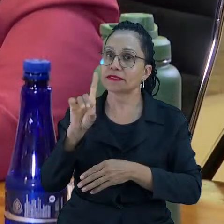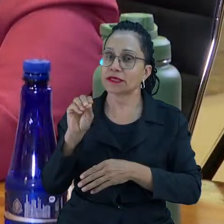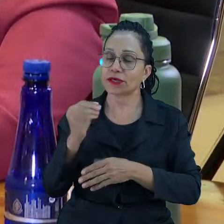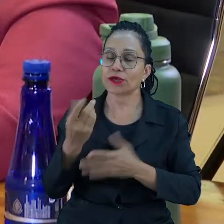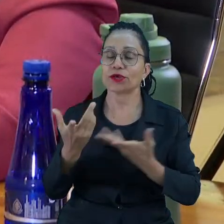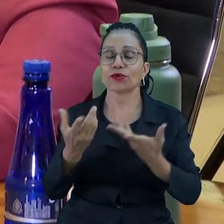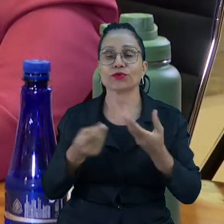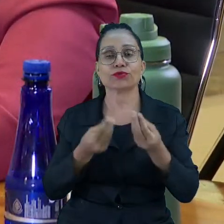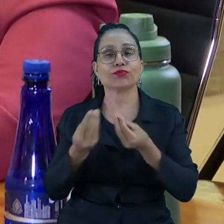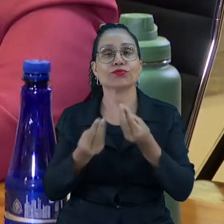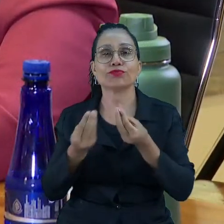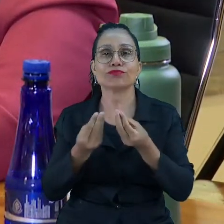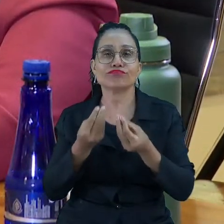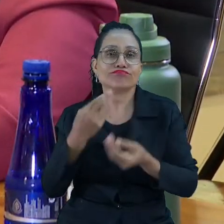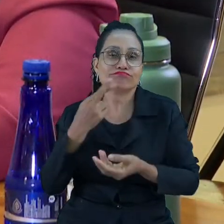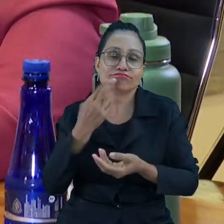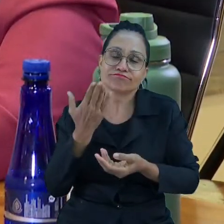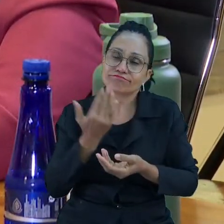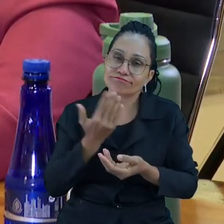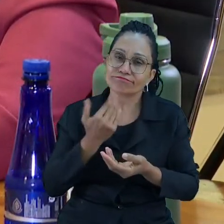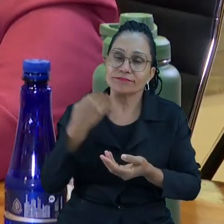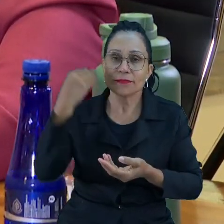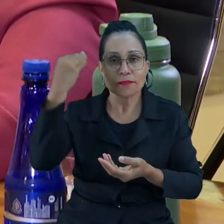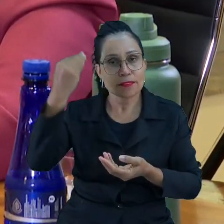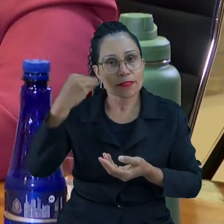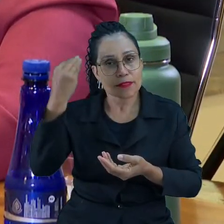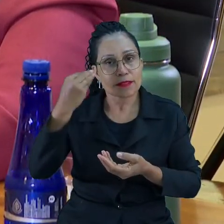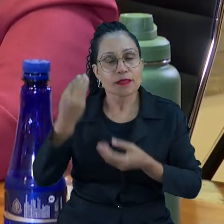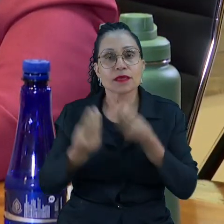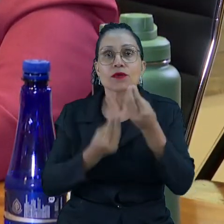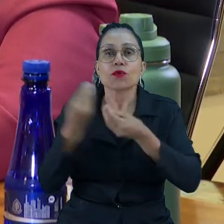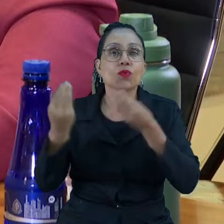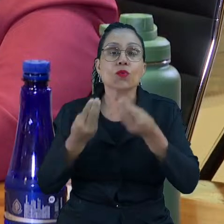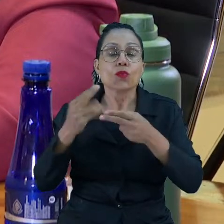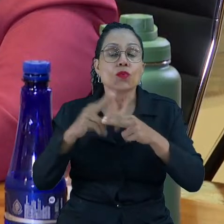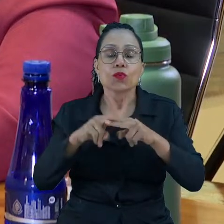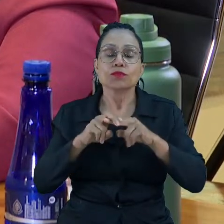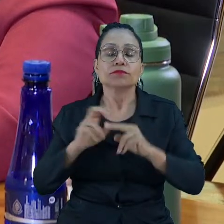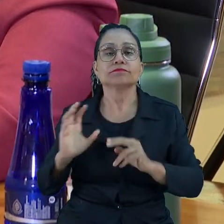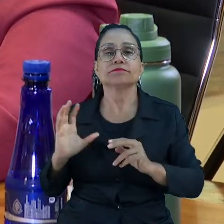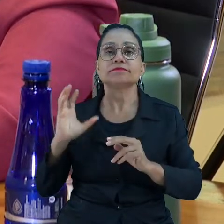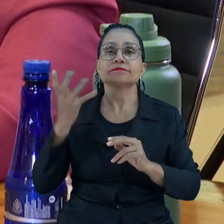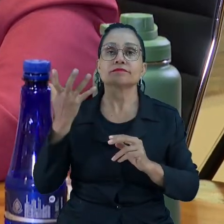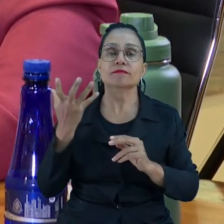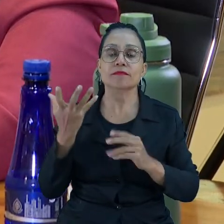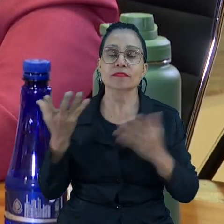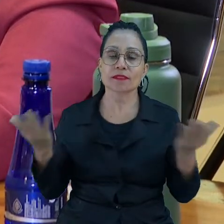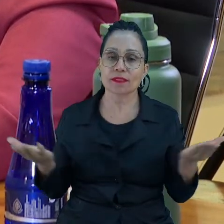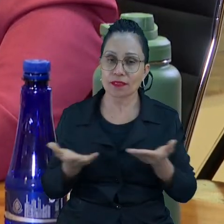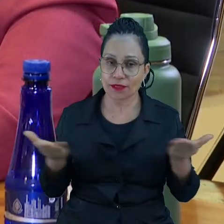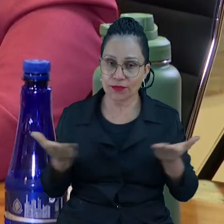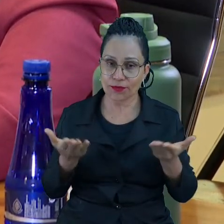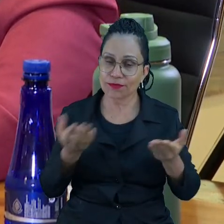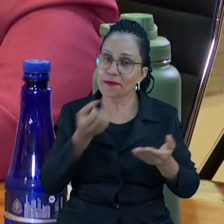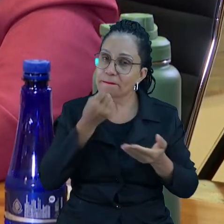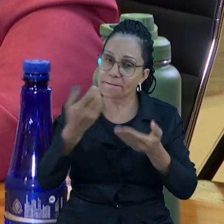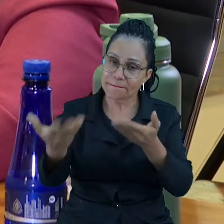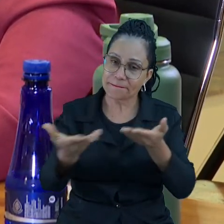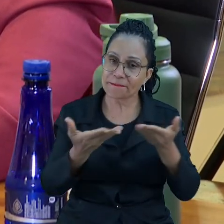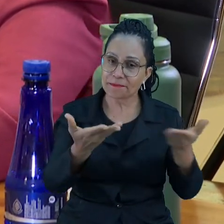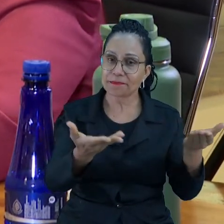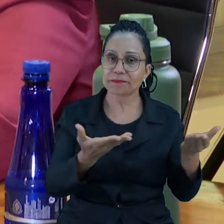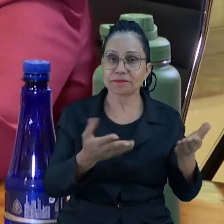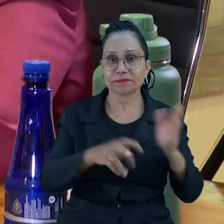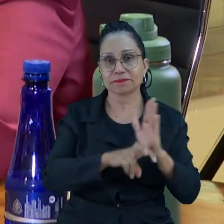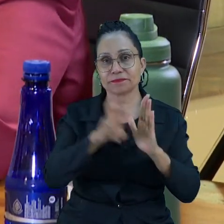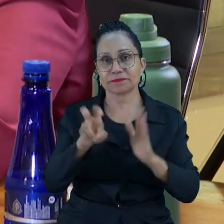seus clientes, experiências, e nós vamos entender por que isso e como isso acontece agora. Muito bem-vindos aí ao nosso Vozes